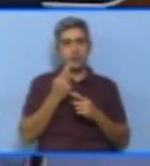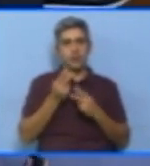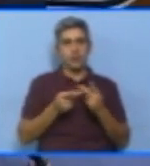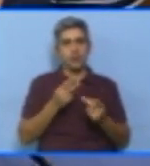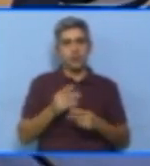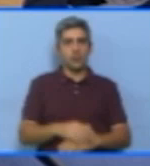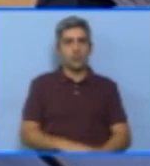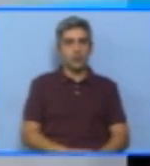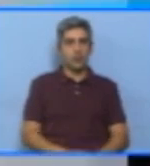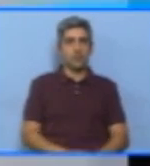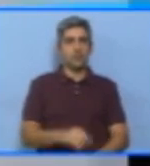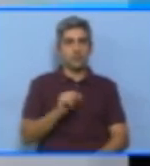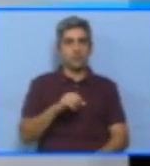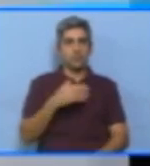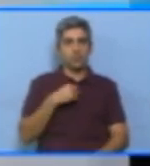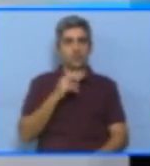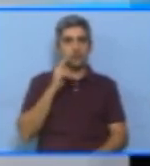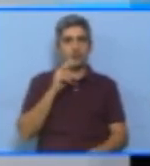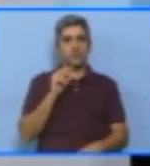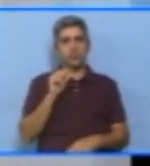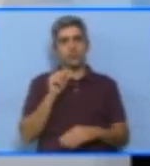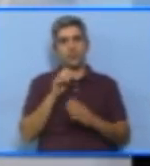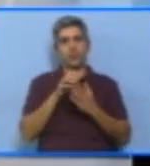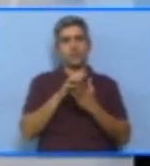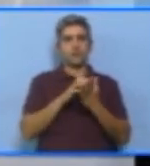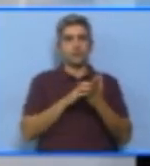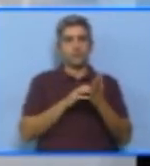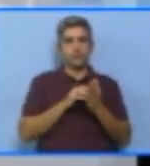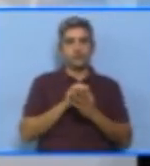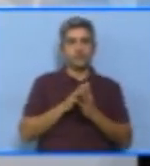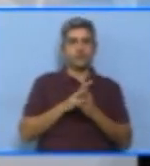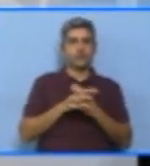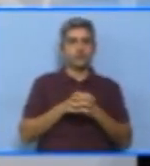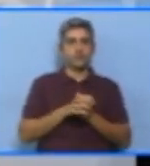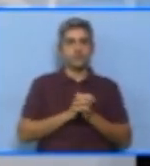análise. Assim, eu gostaria de olhar um bocadinho para o texto,